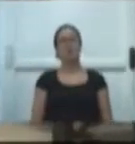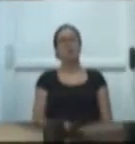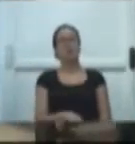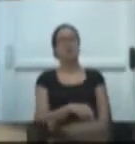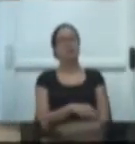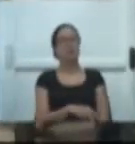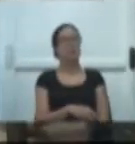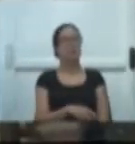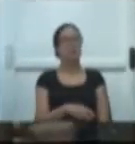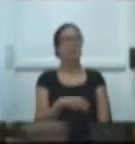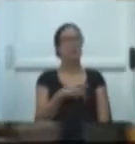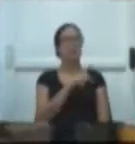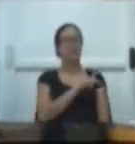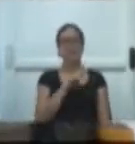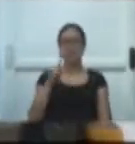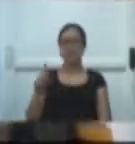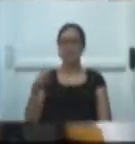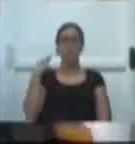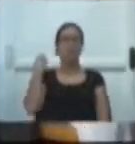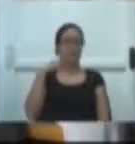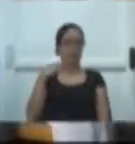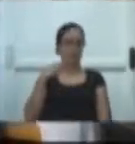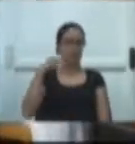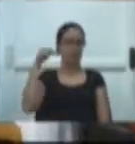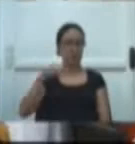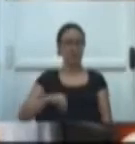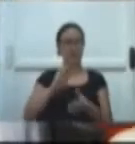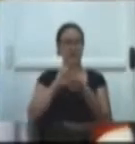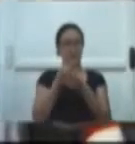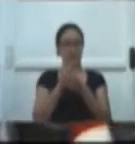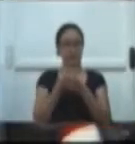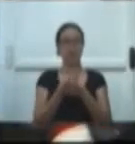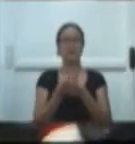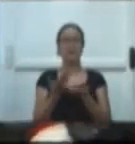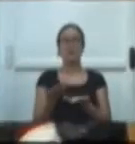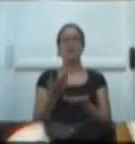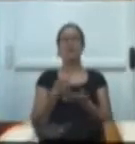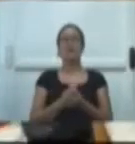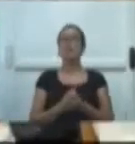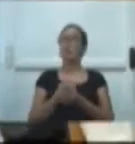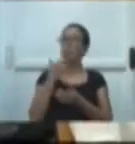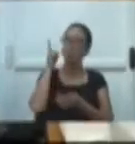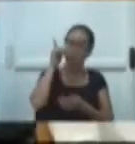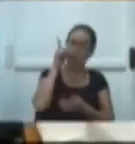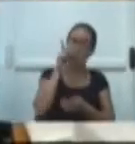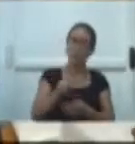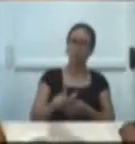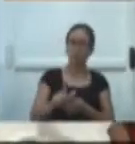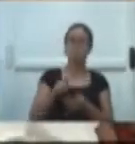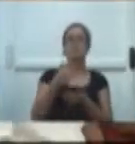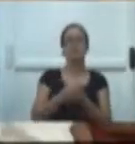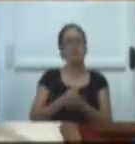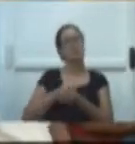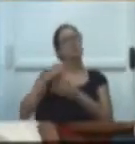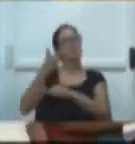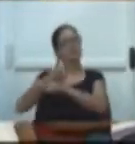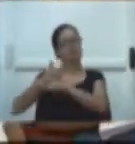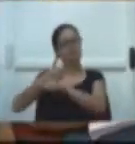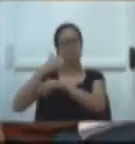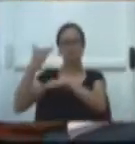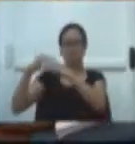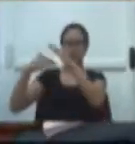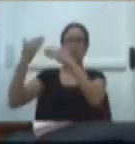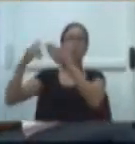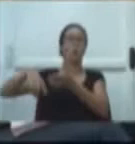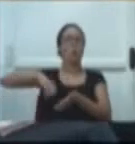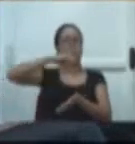vereador Ronei, onde essa casa começou a se democratizar e nós podemos assinar um acordo coletivo muito bom,